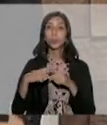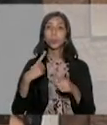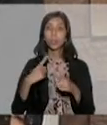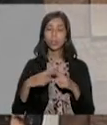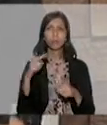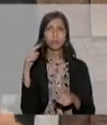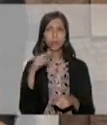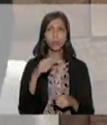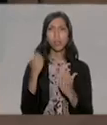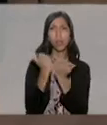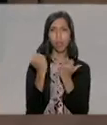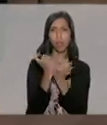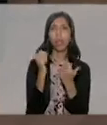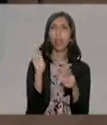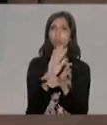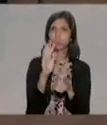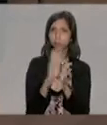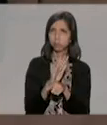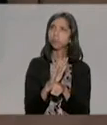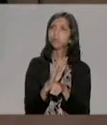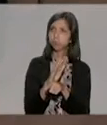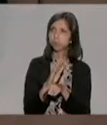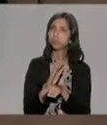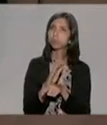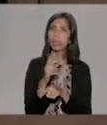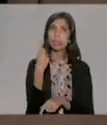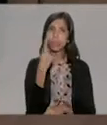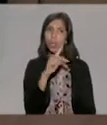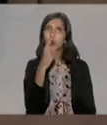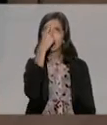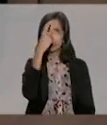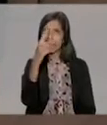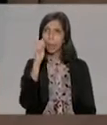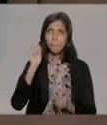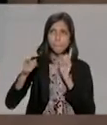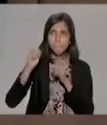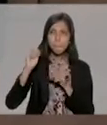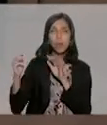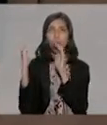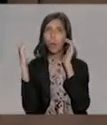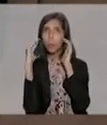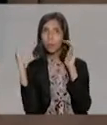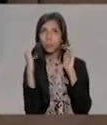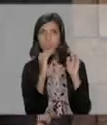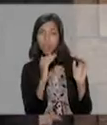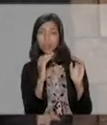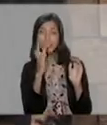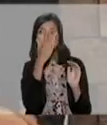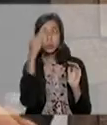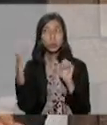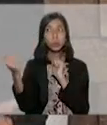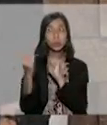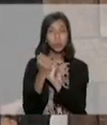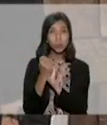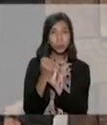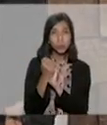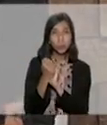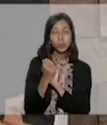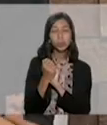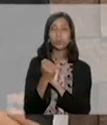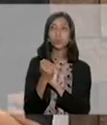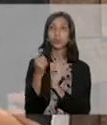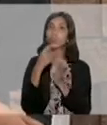coisa é você ter colaboradores, eles vão seguir o teu comando, digamos assim. Quando você está com uma outra pessoa de igual